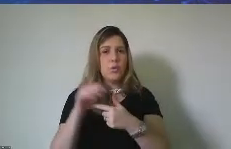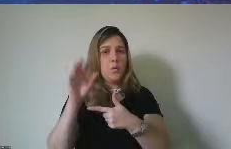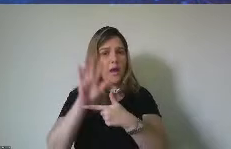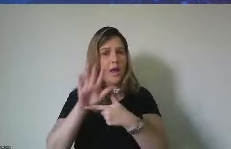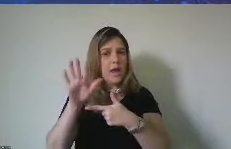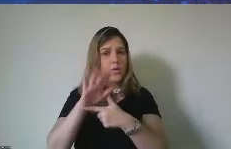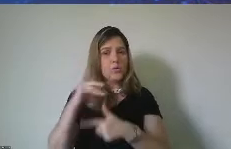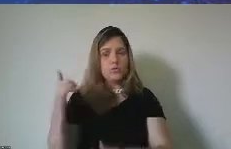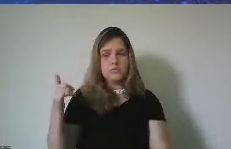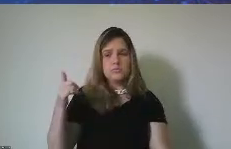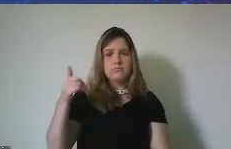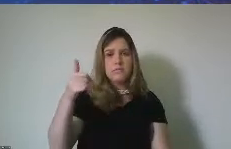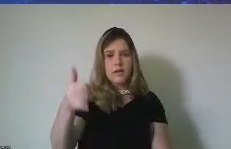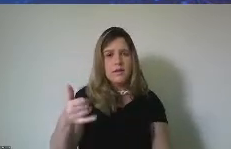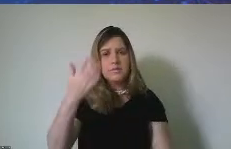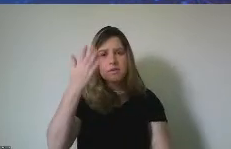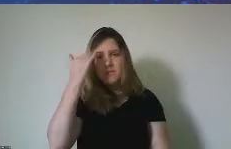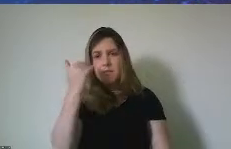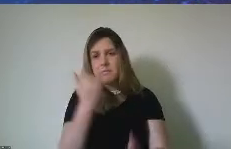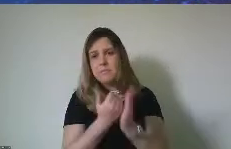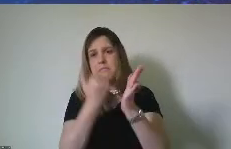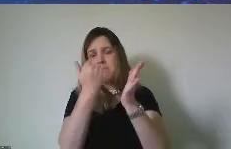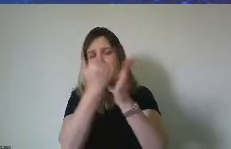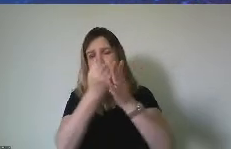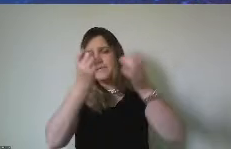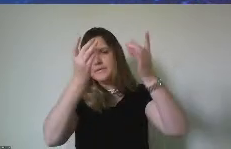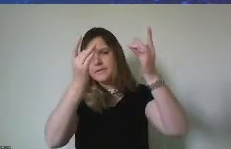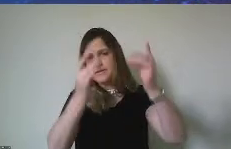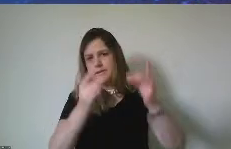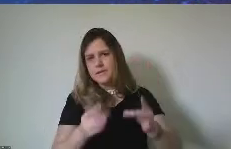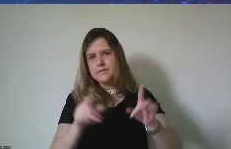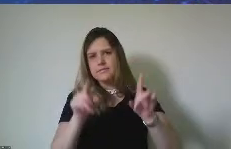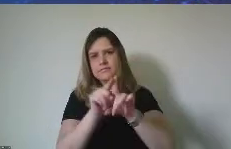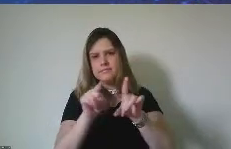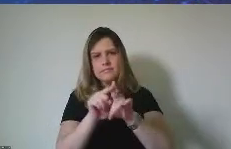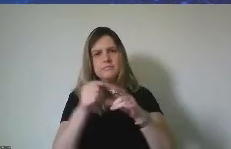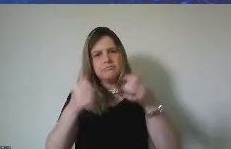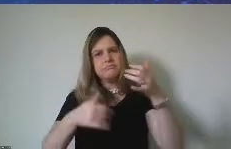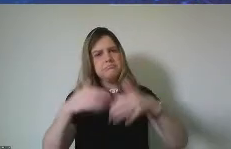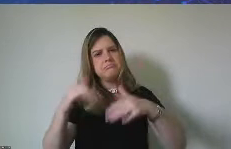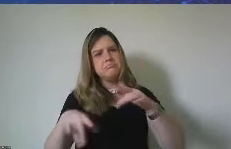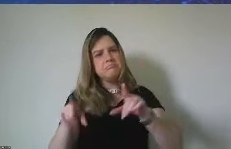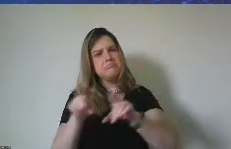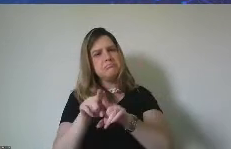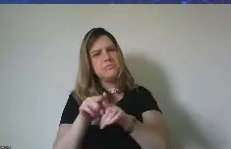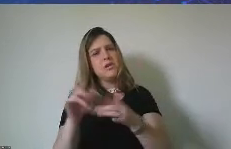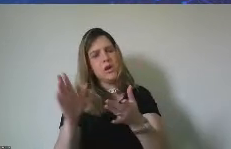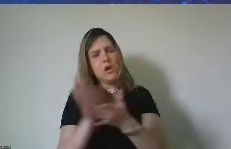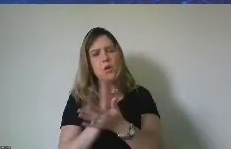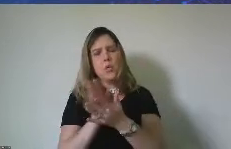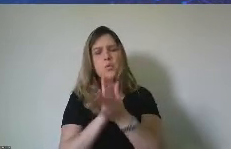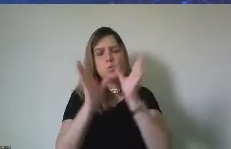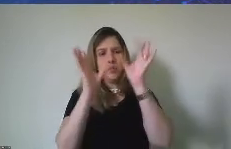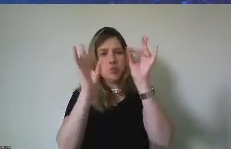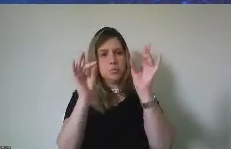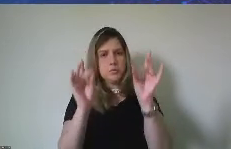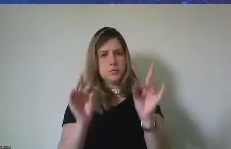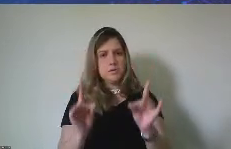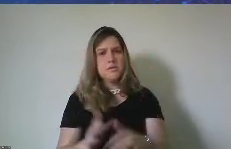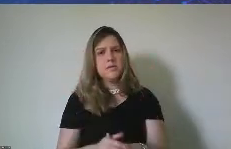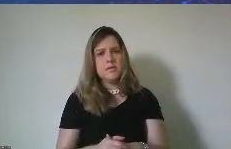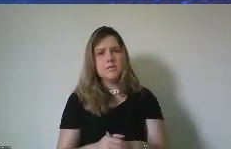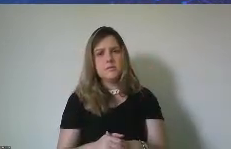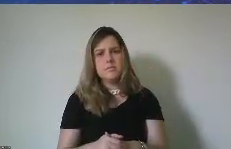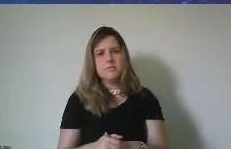quiser o relatório me passa o e-mail também não tem problema nenhum em mim tá nós olhamos isso em detalhes entramos nesse assunto para perguntar